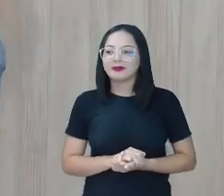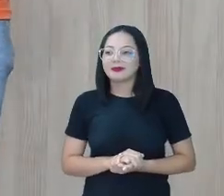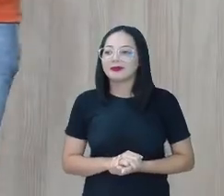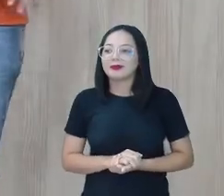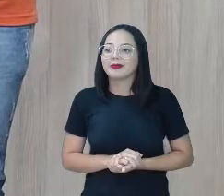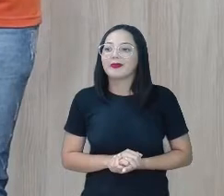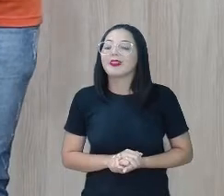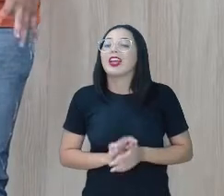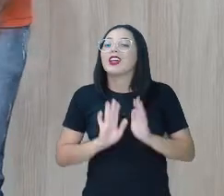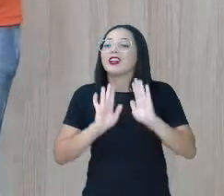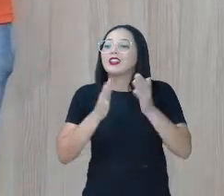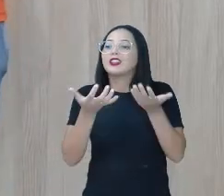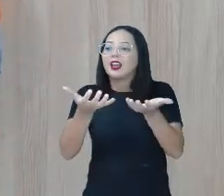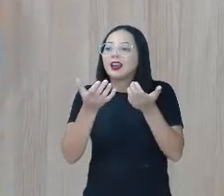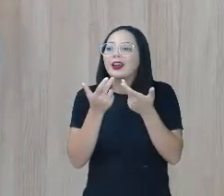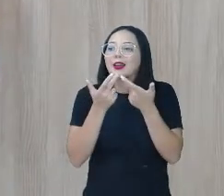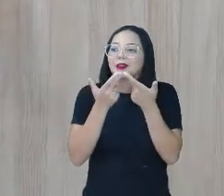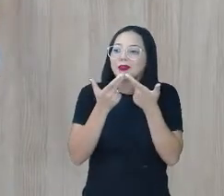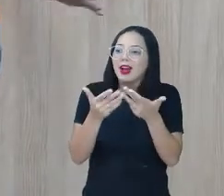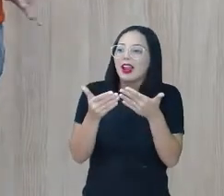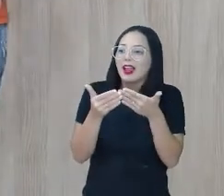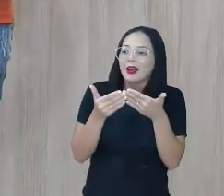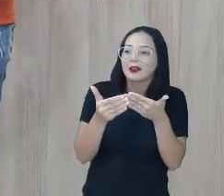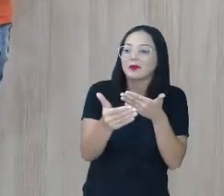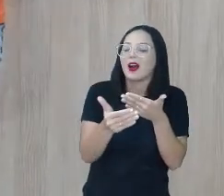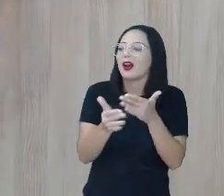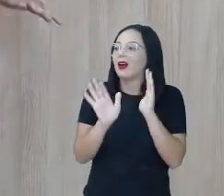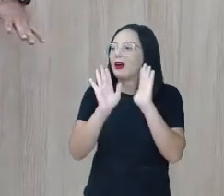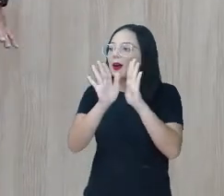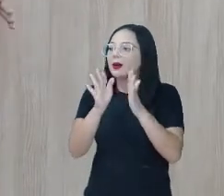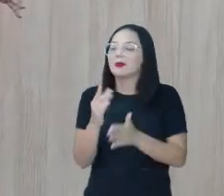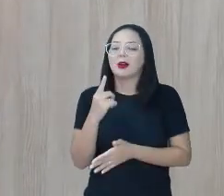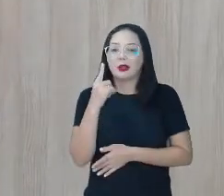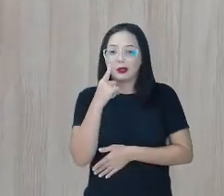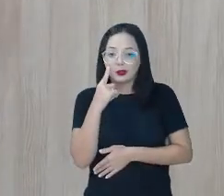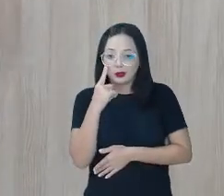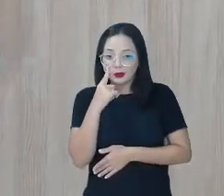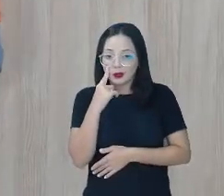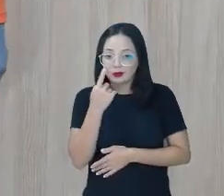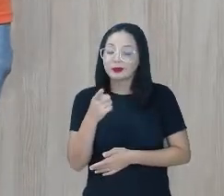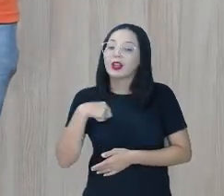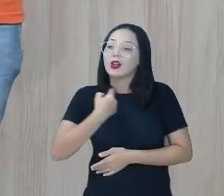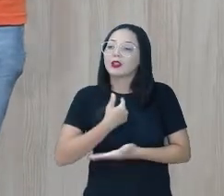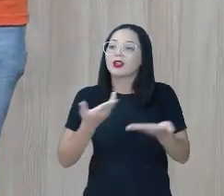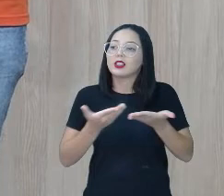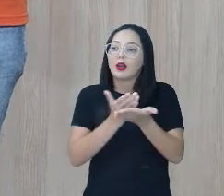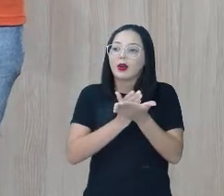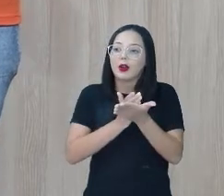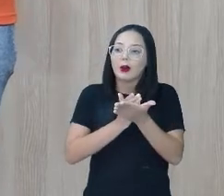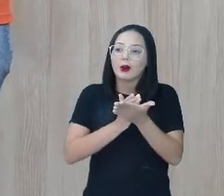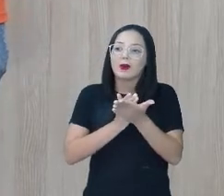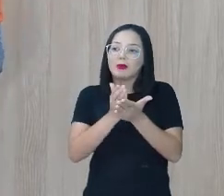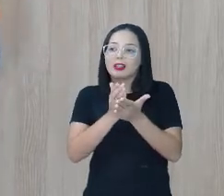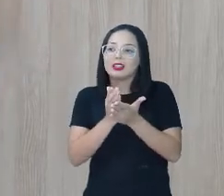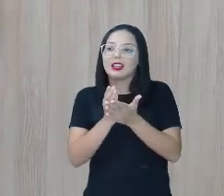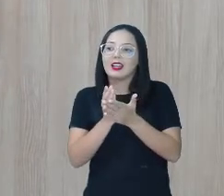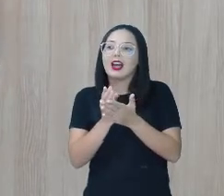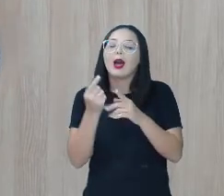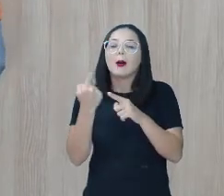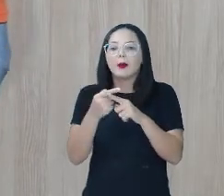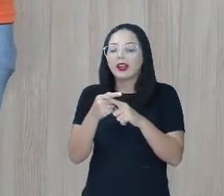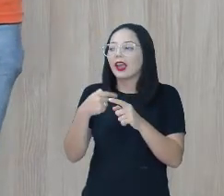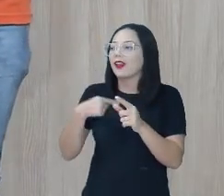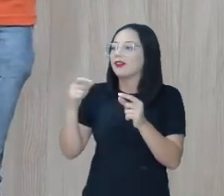é, já quer estar adiantando as coisas, já quer estar falando aí. Vamos lá, ó, A gente vai começar porque eu faço bastante isso, né,